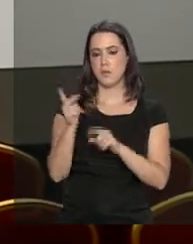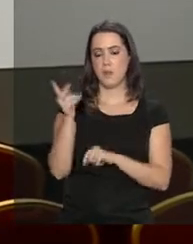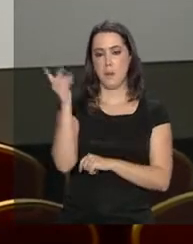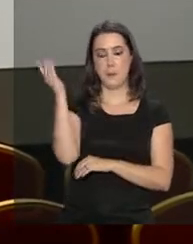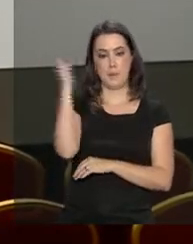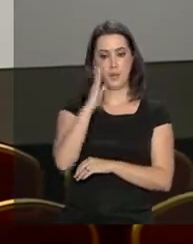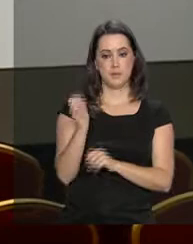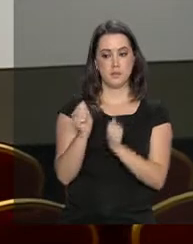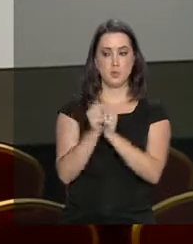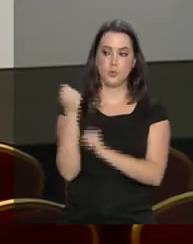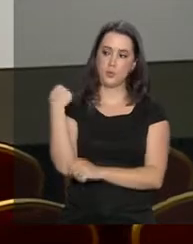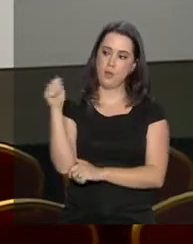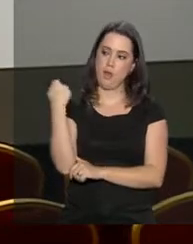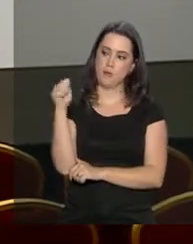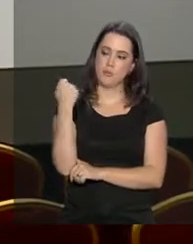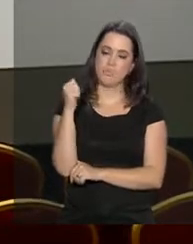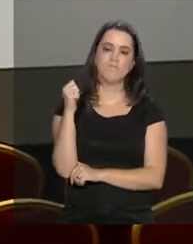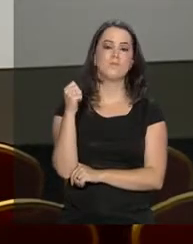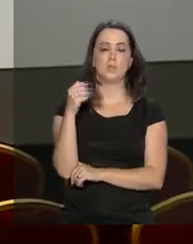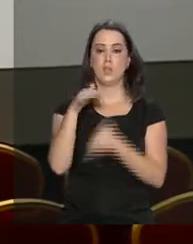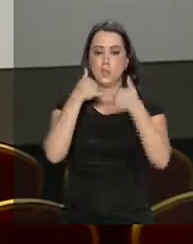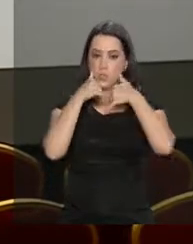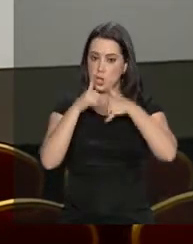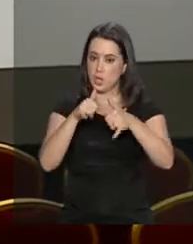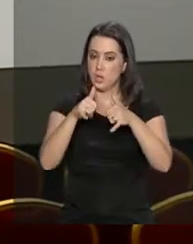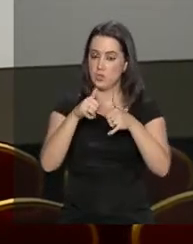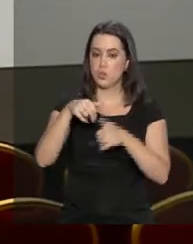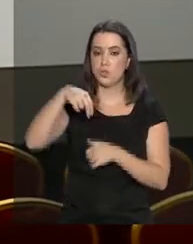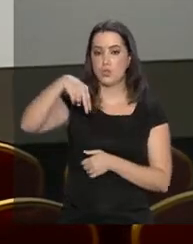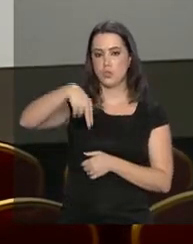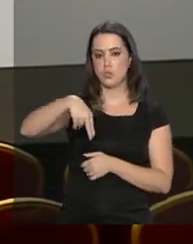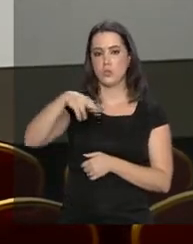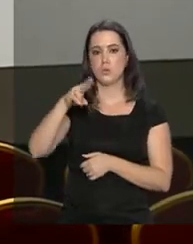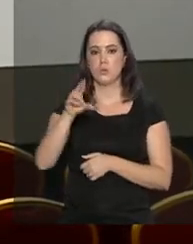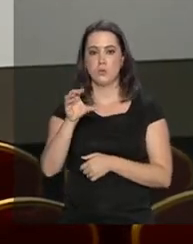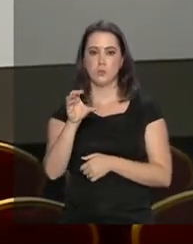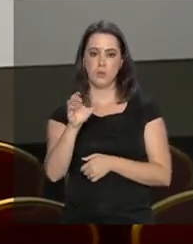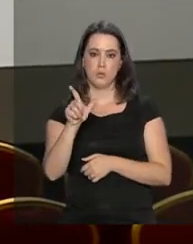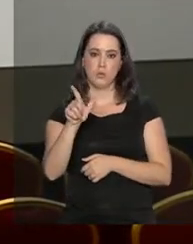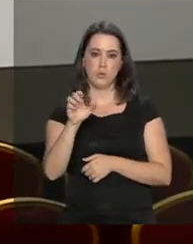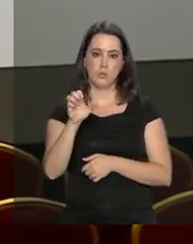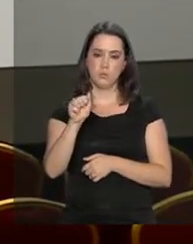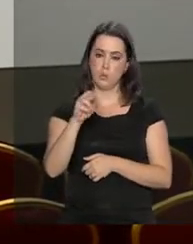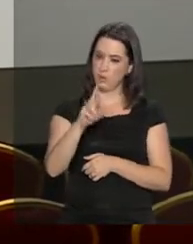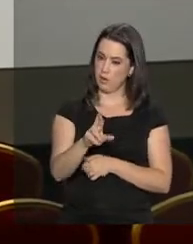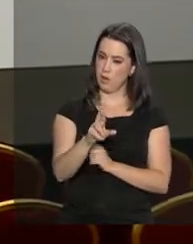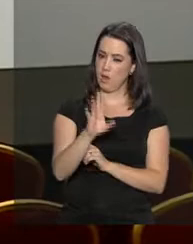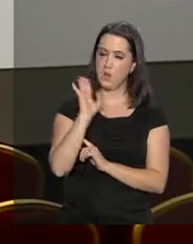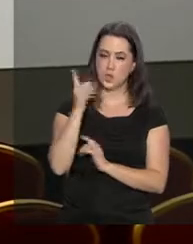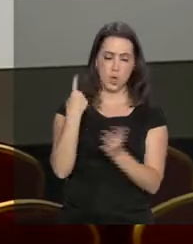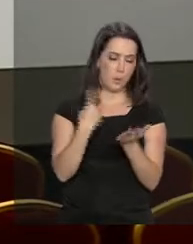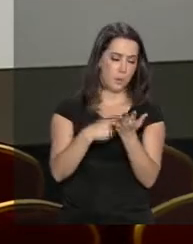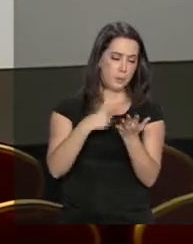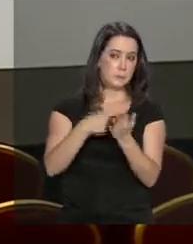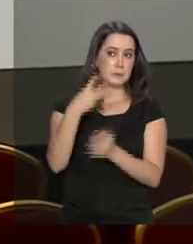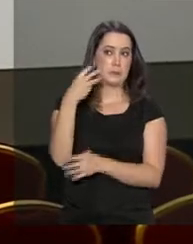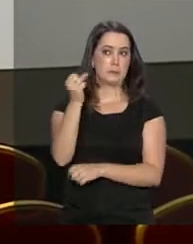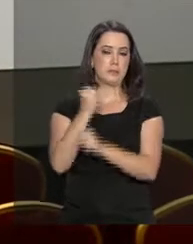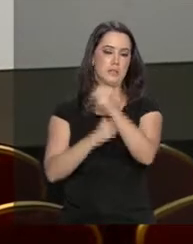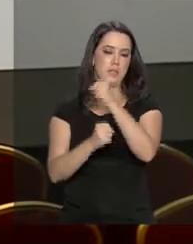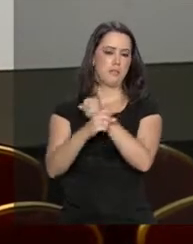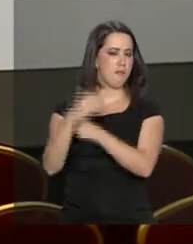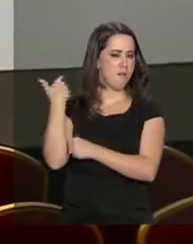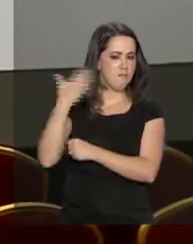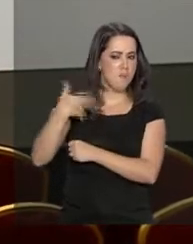na área de energia nuclear já existe um programa de cooperação nuclear nessa área há 30 anos mas agora